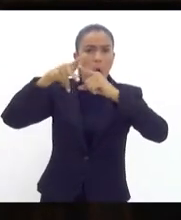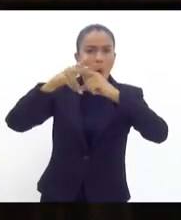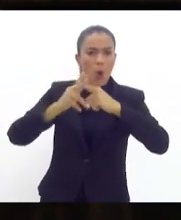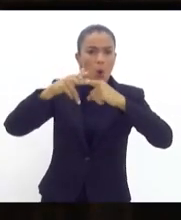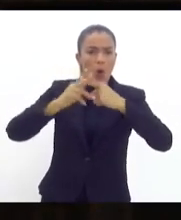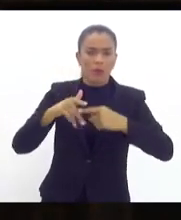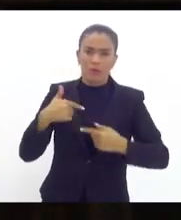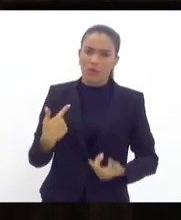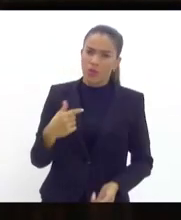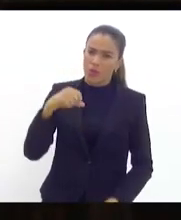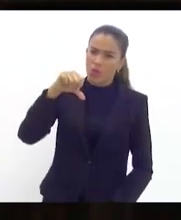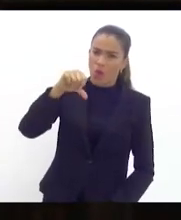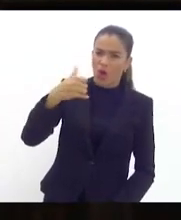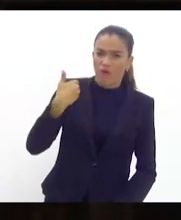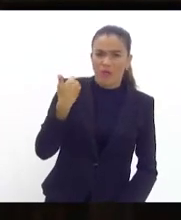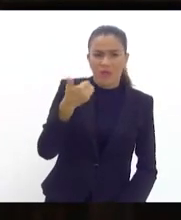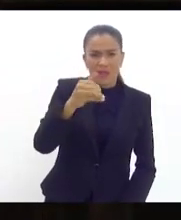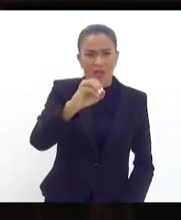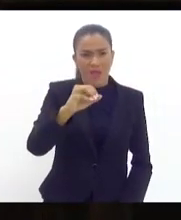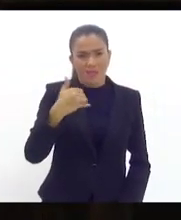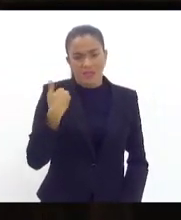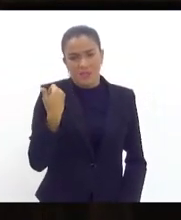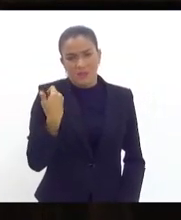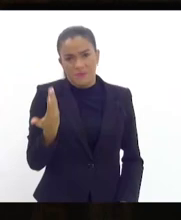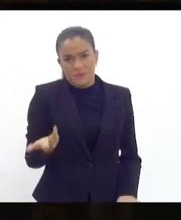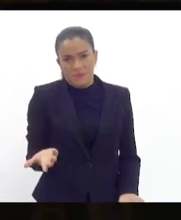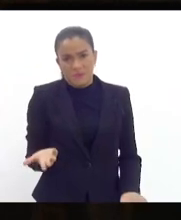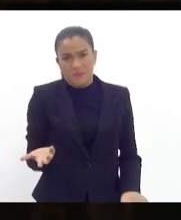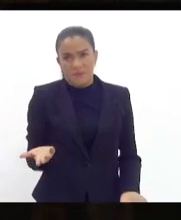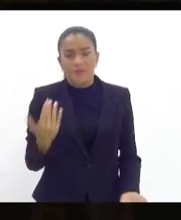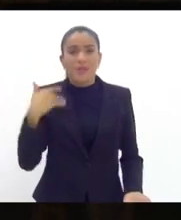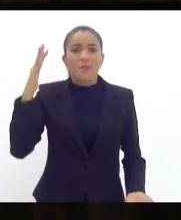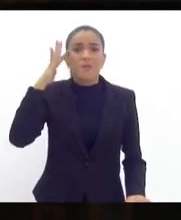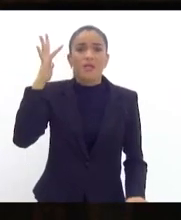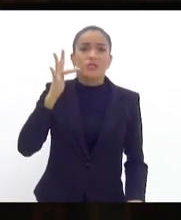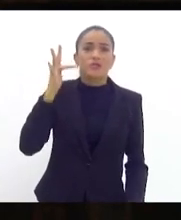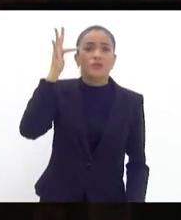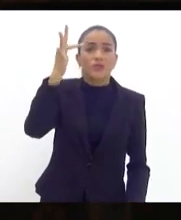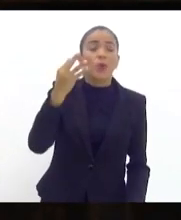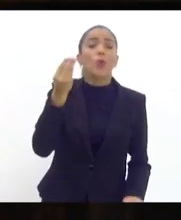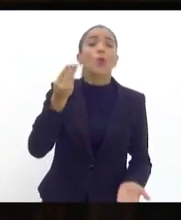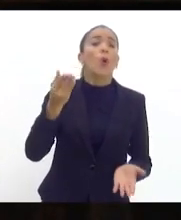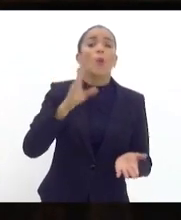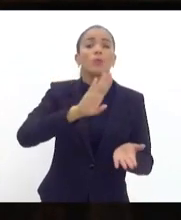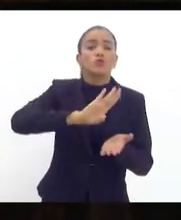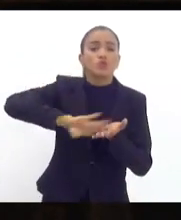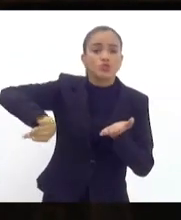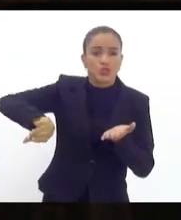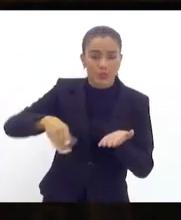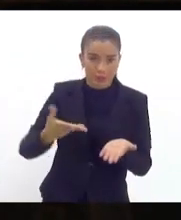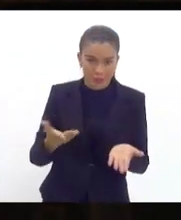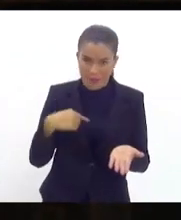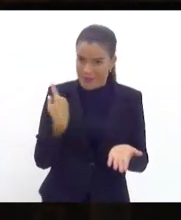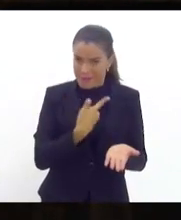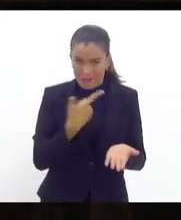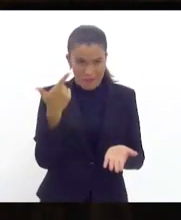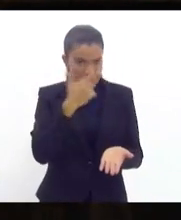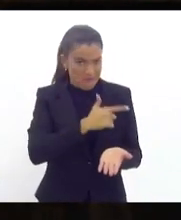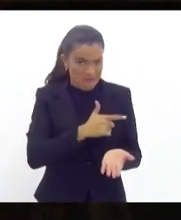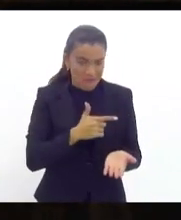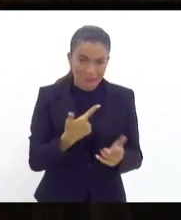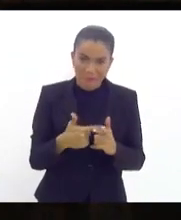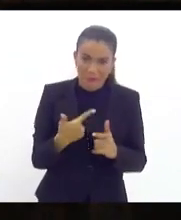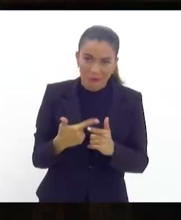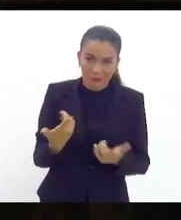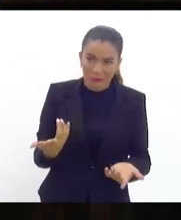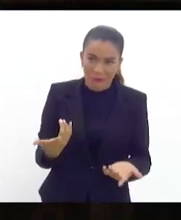Cheguei lá era 9 10 anos de idade mas a gente já daqui há anos e como é que tira a gente não consegue até porque eu